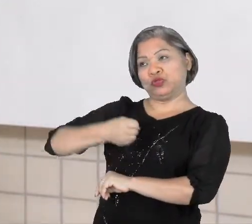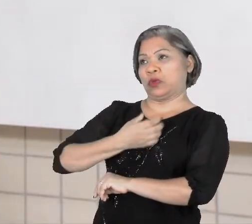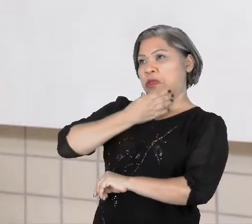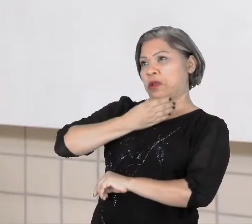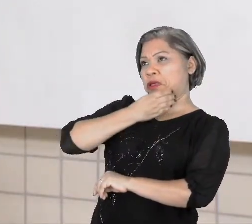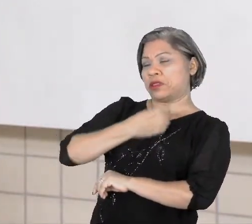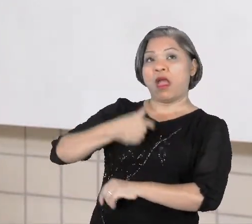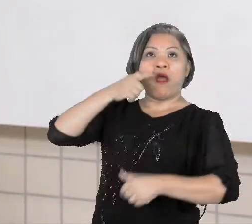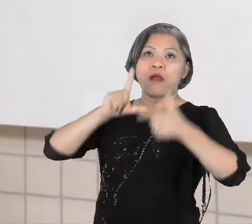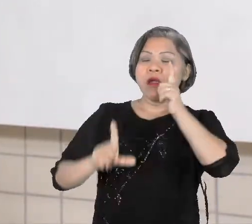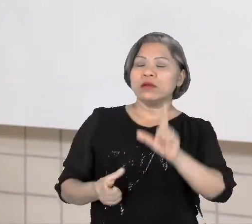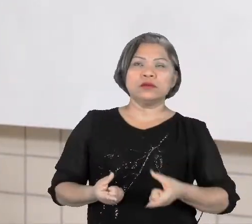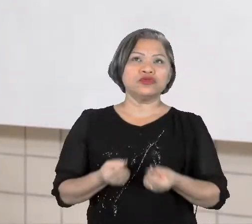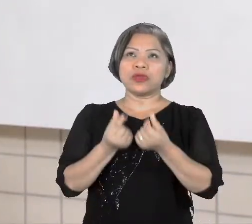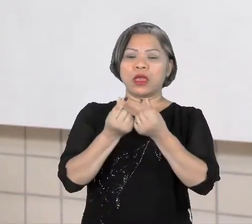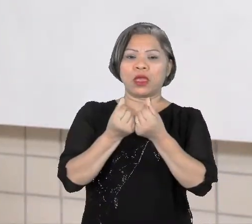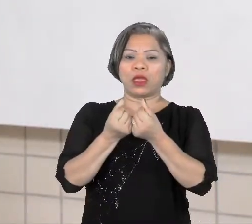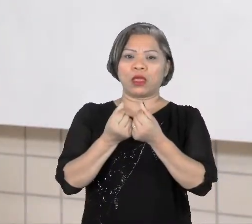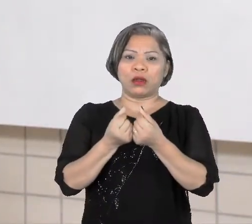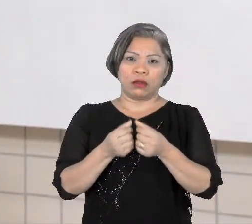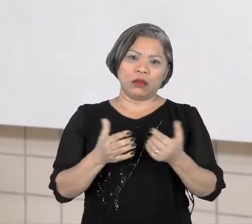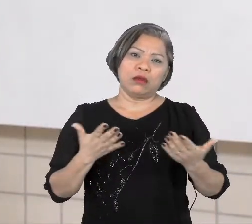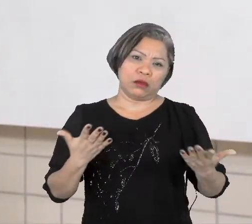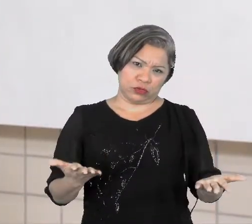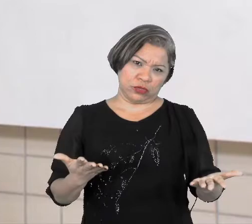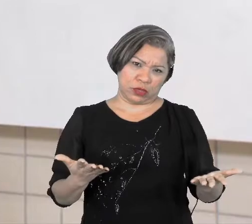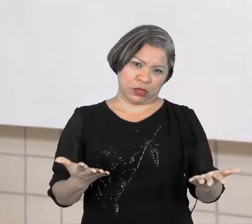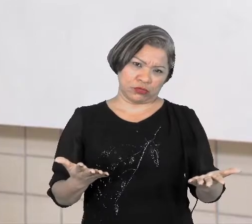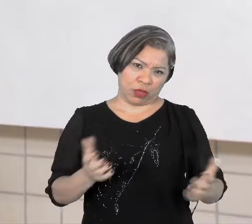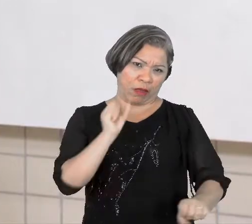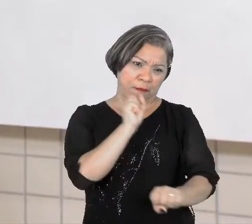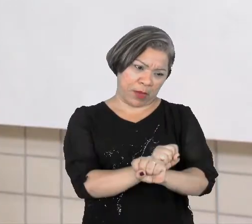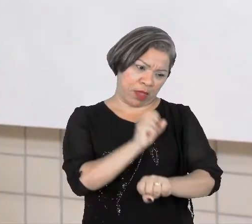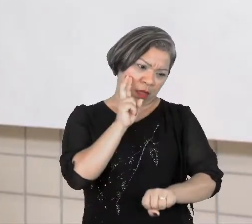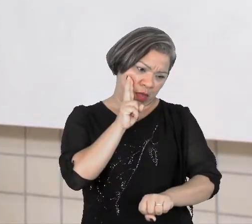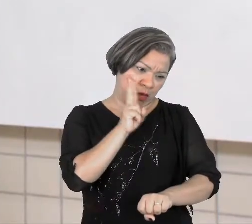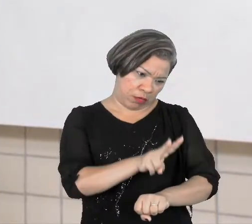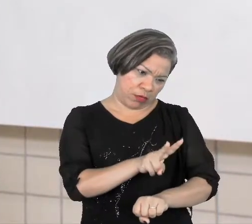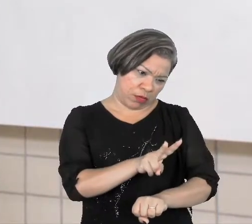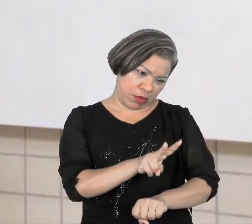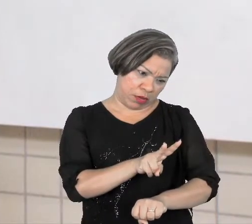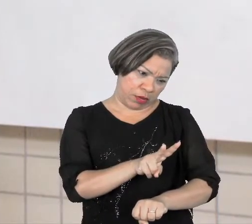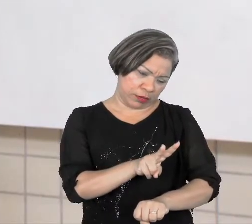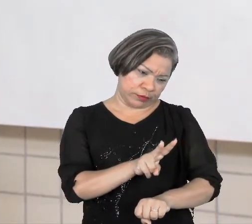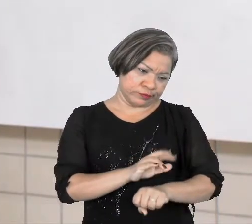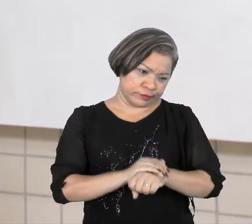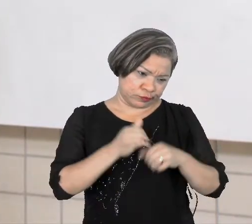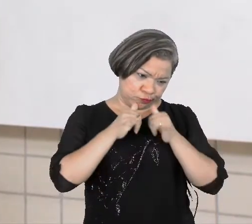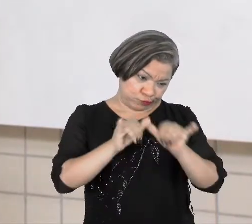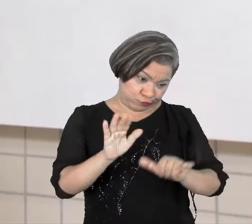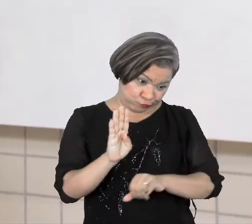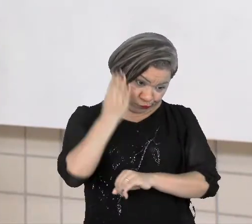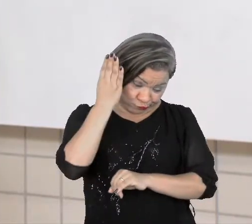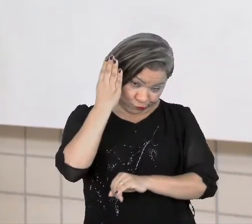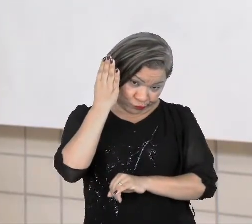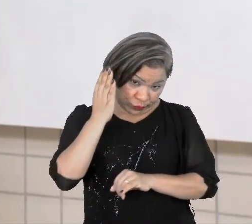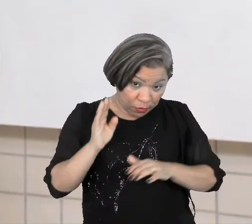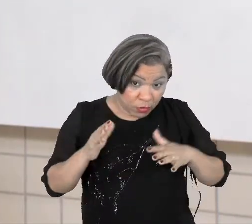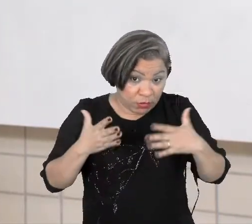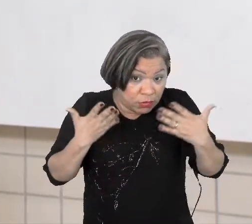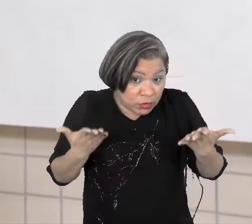ganhe não sei o quê. Gente, quando você vai parar para olhar, é fake news. Então, muito